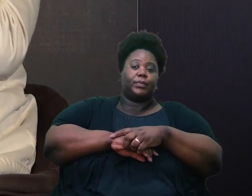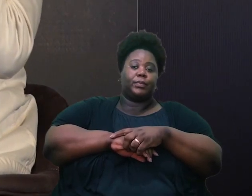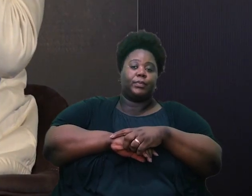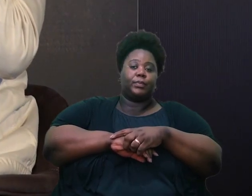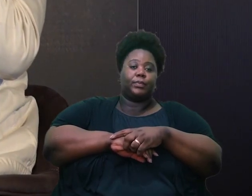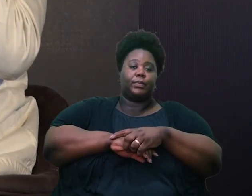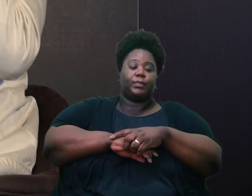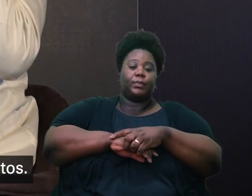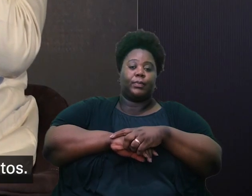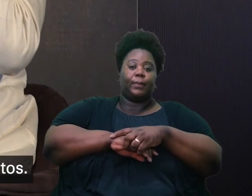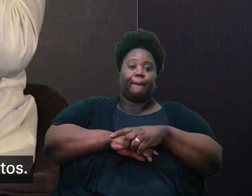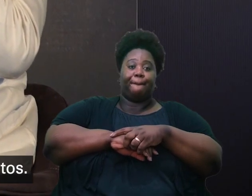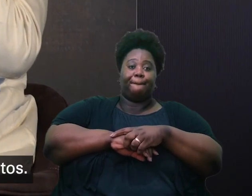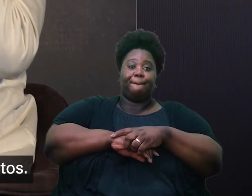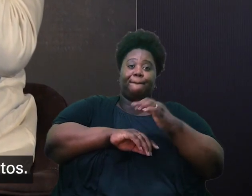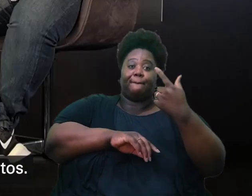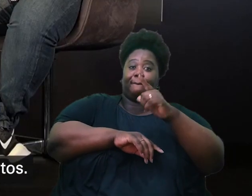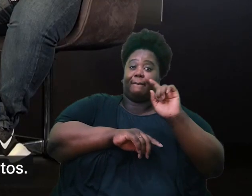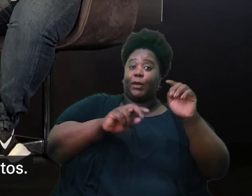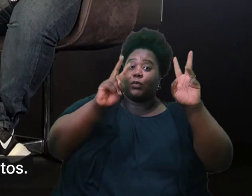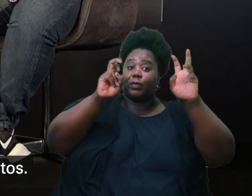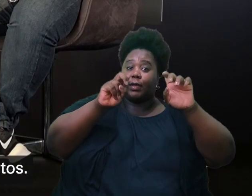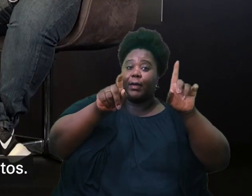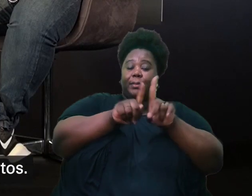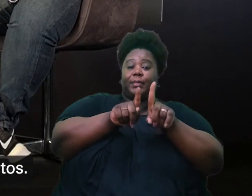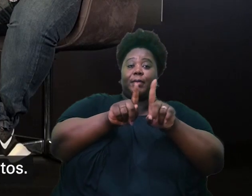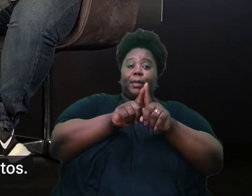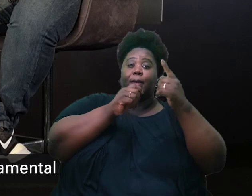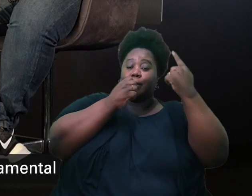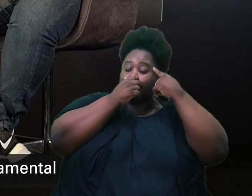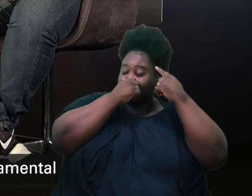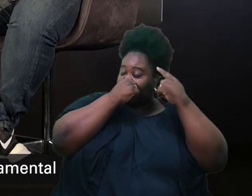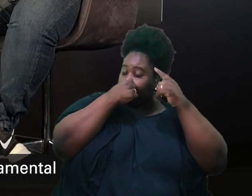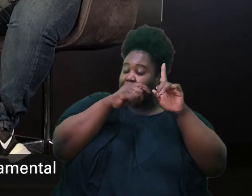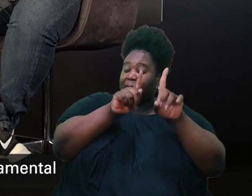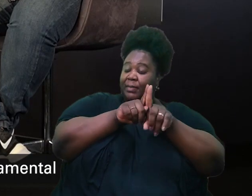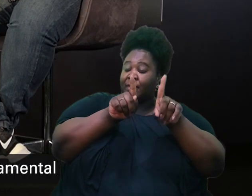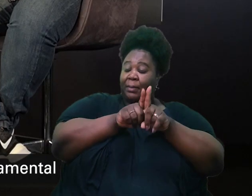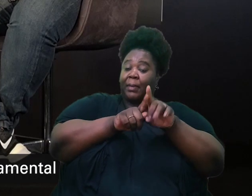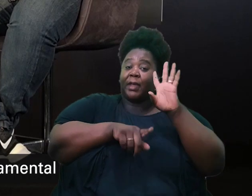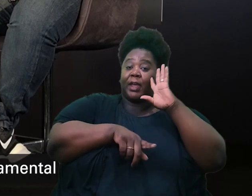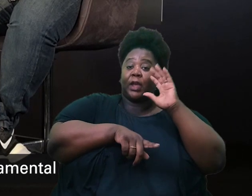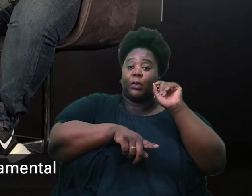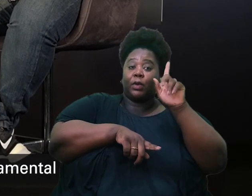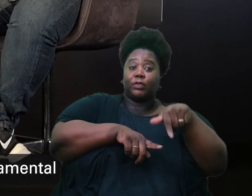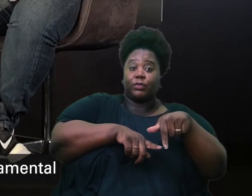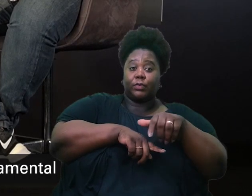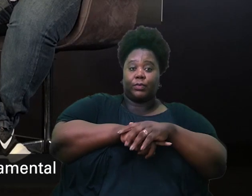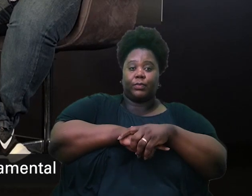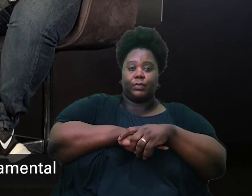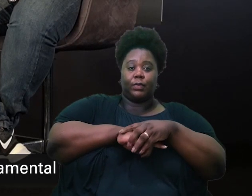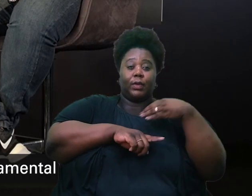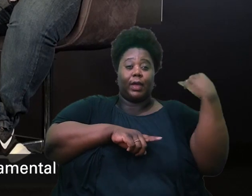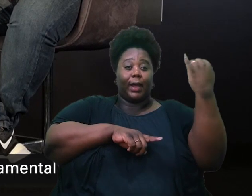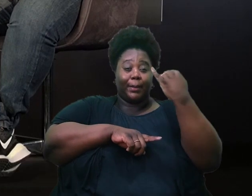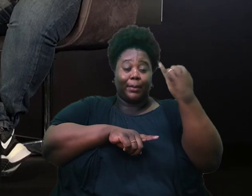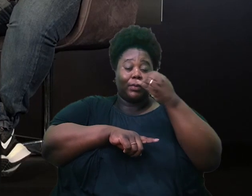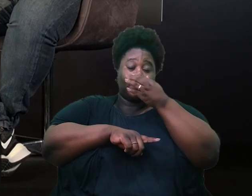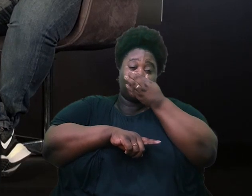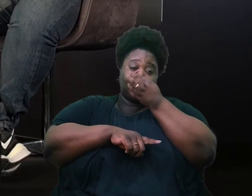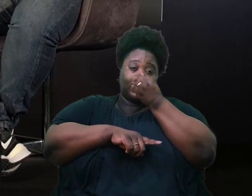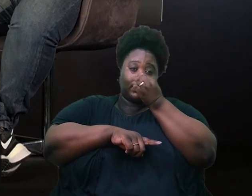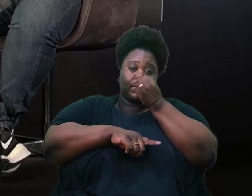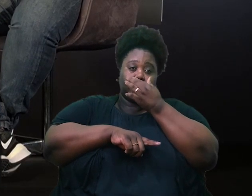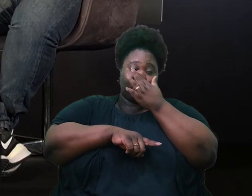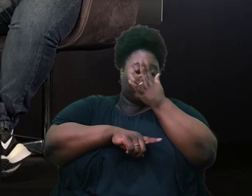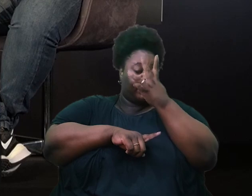afrografias e outros termos e outros pensamentos. Eu acho que também há um dado fundamental, e eu estou